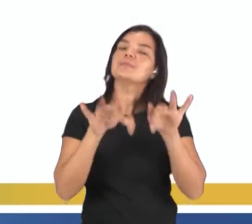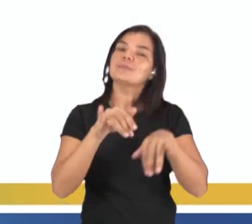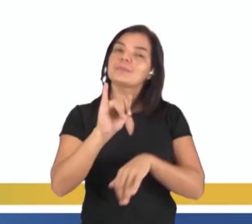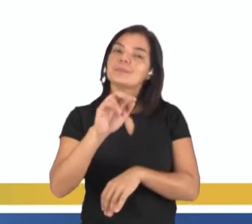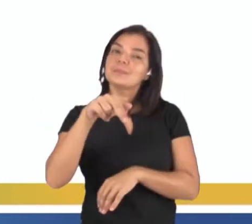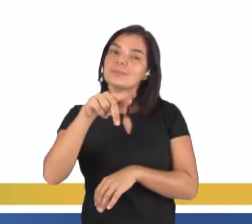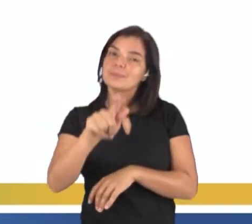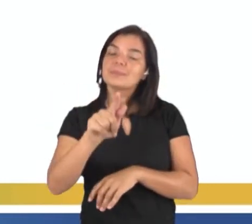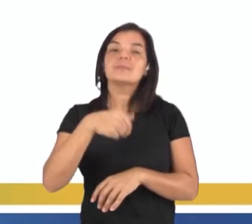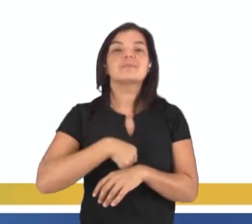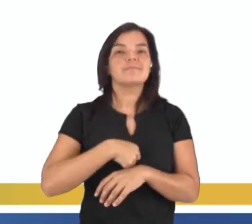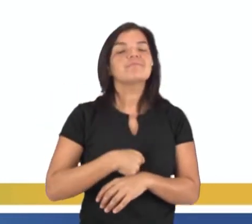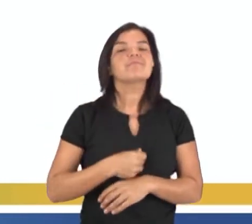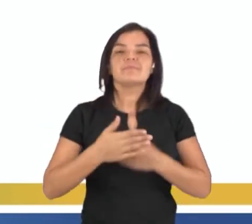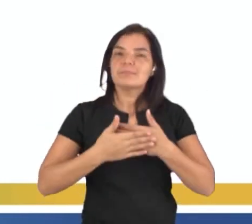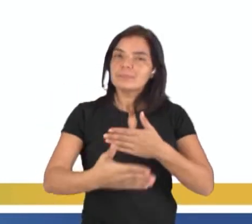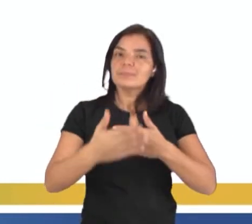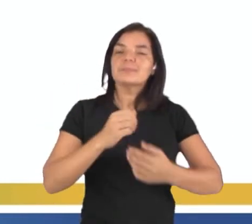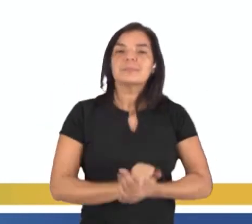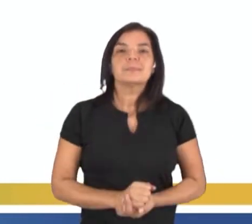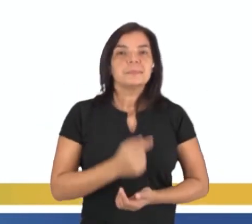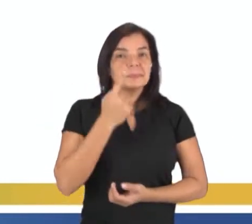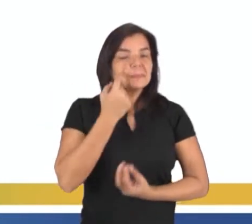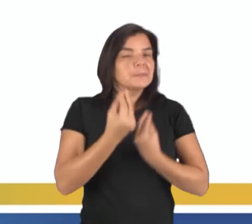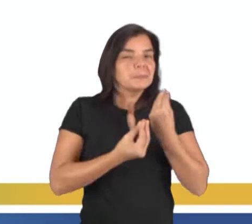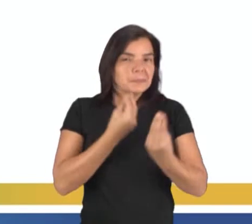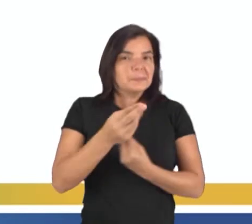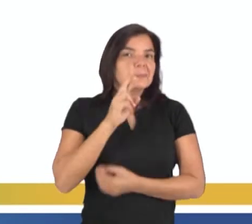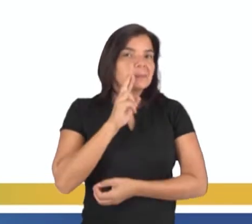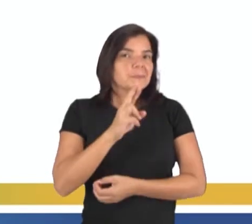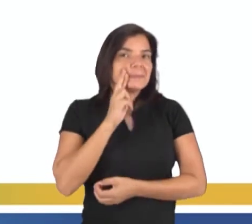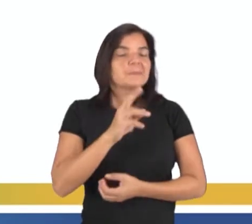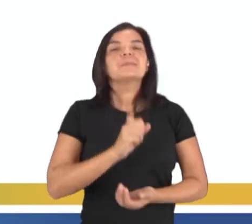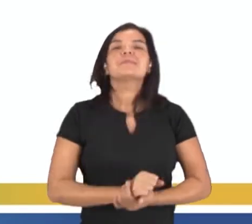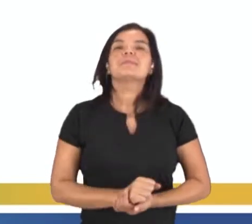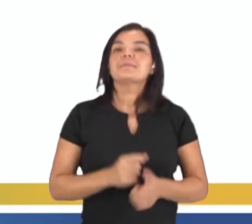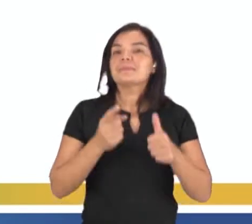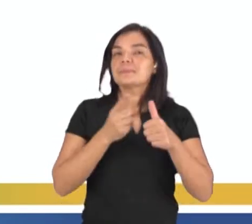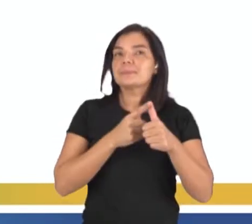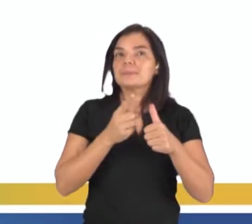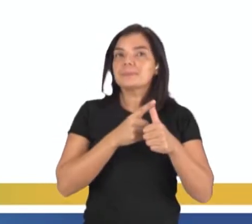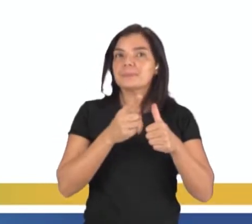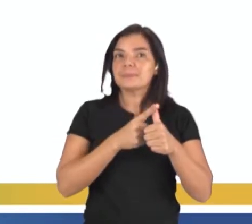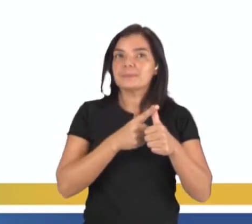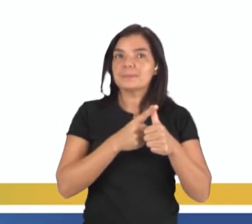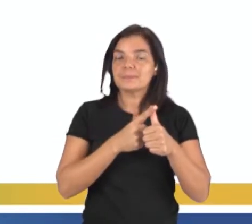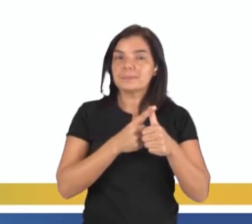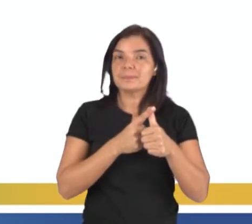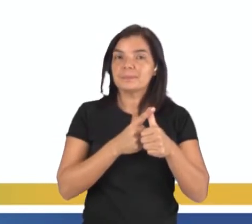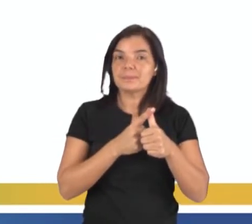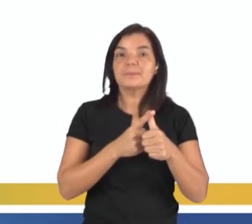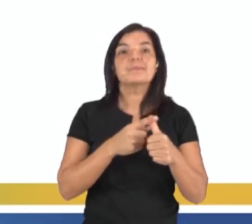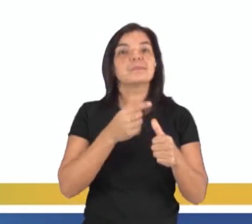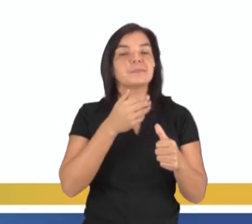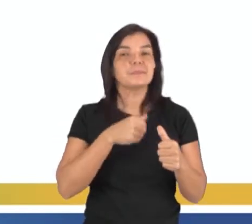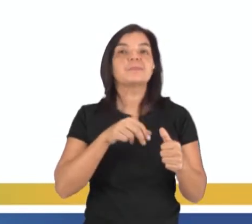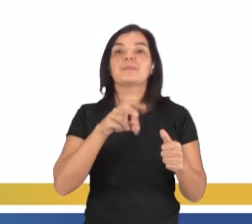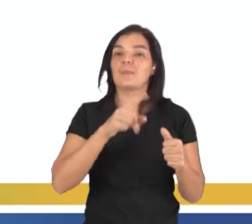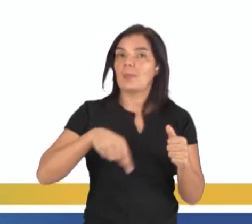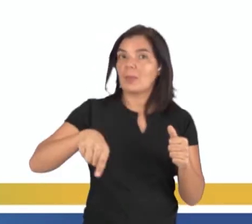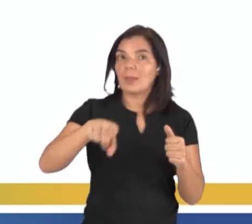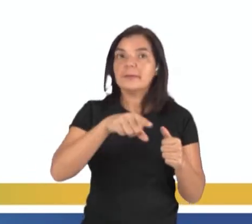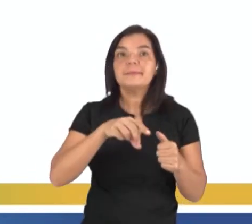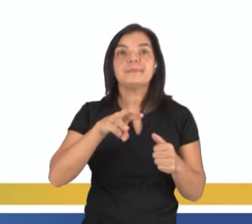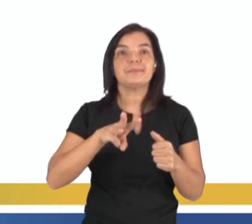finalzinho em ing para dar aquela progressão. Então, vamos ver como é que vai ficar a resposta? Na primeira, nós temos aí, they were